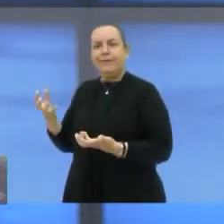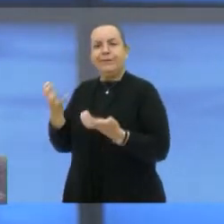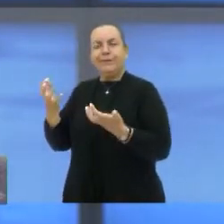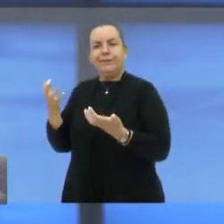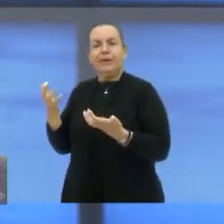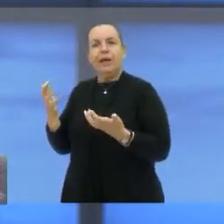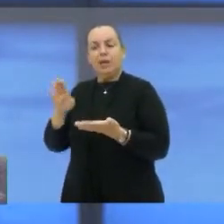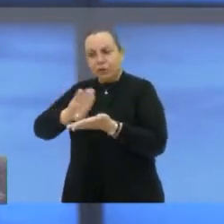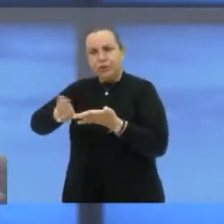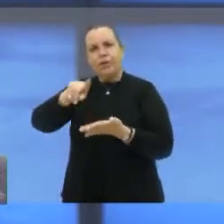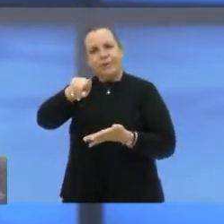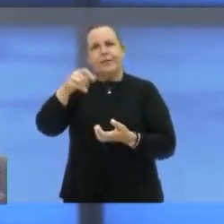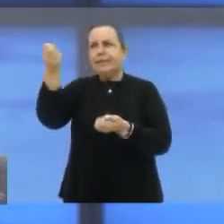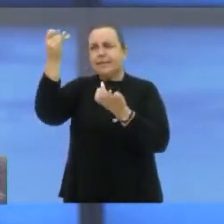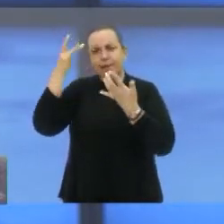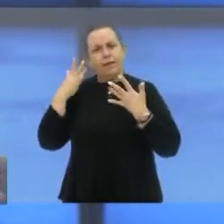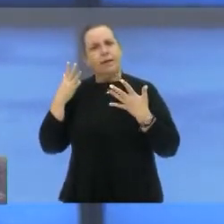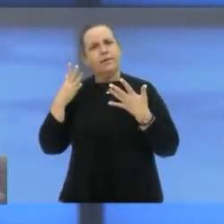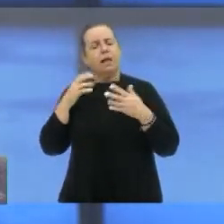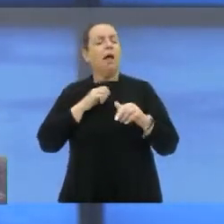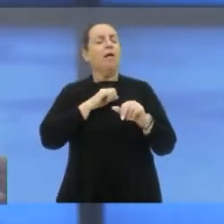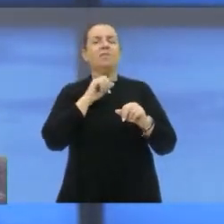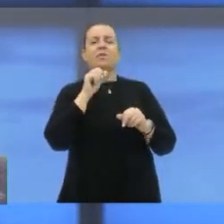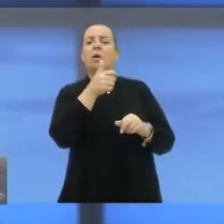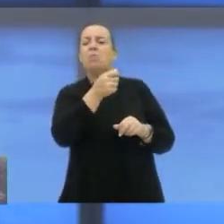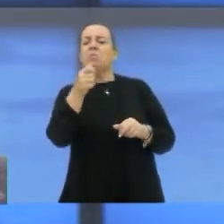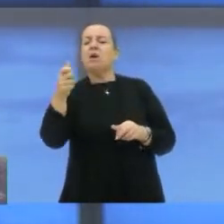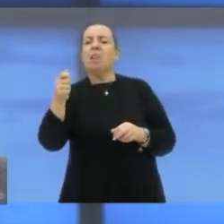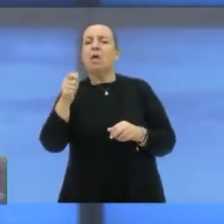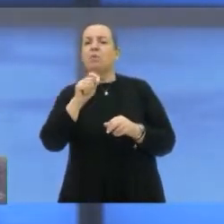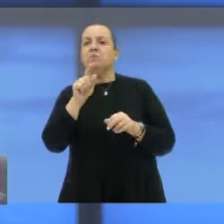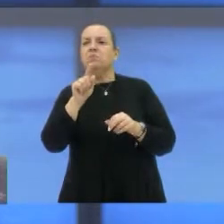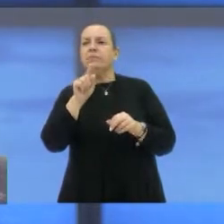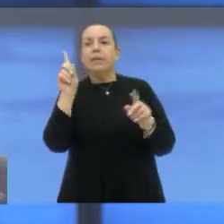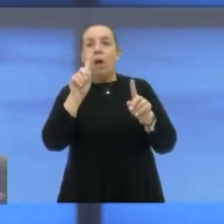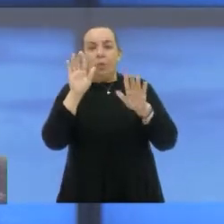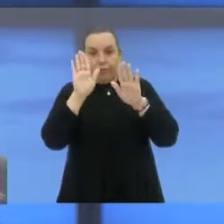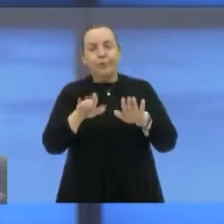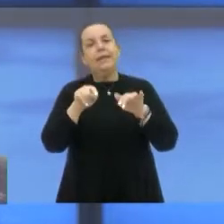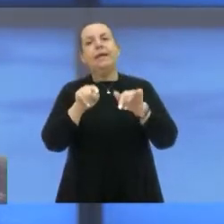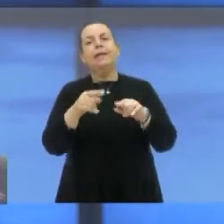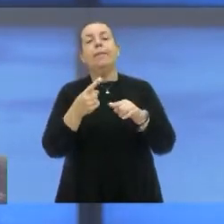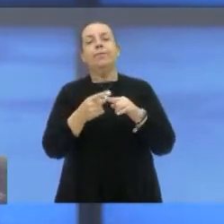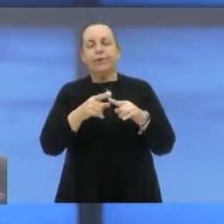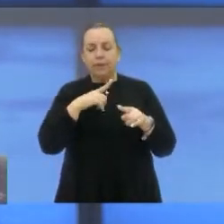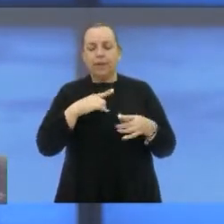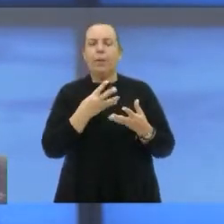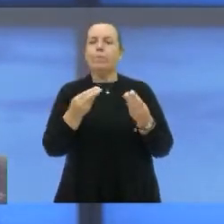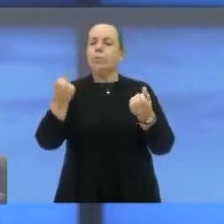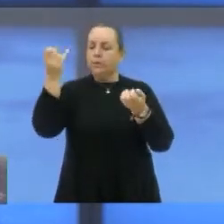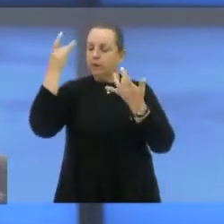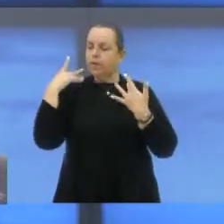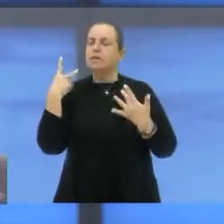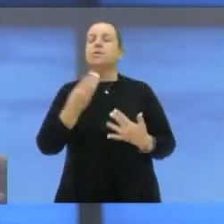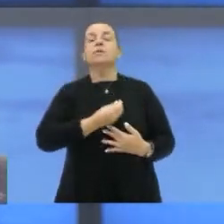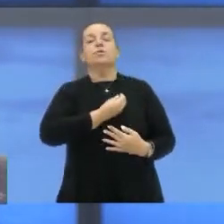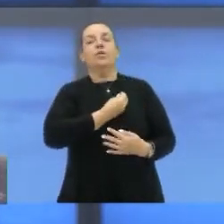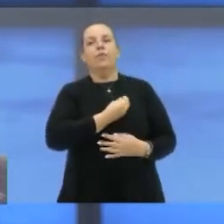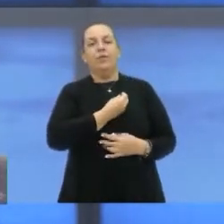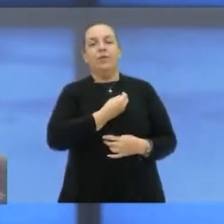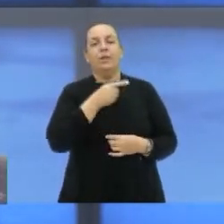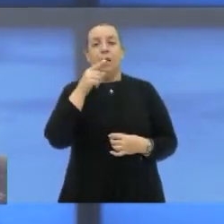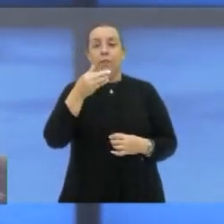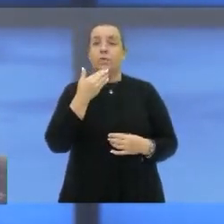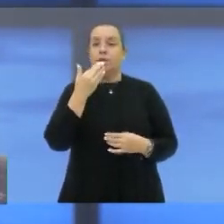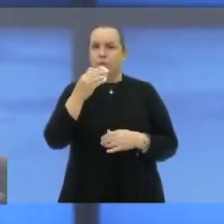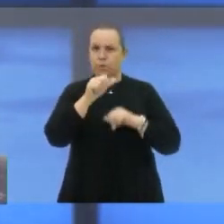tirando você dessa graça. Ah, eu vou mudar de canal. Não mude de canal. Fique aqui, porque ainda tem muita graça na sua vida. Você pediu a